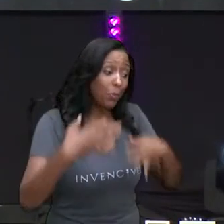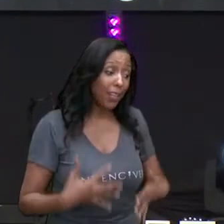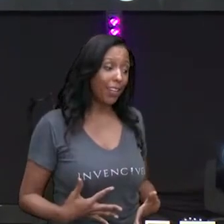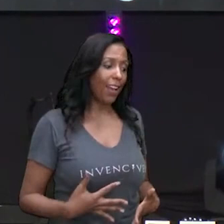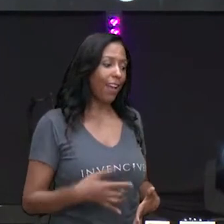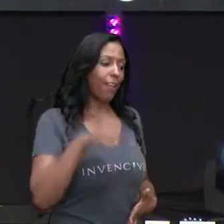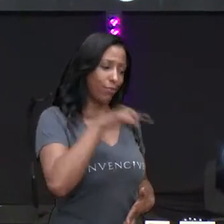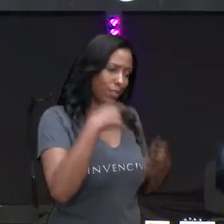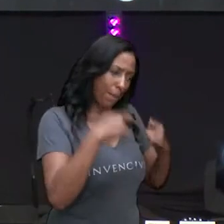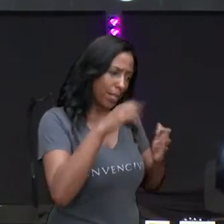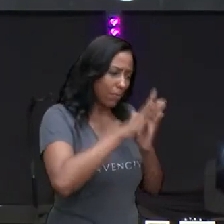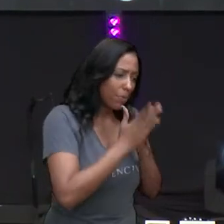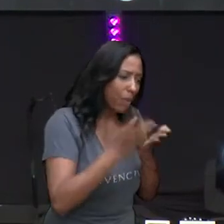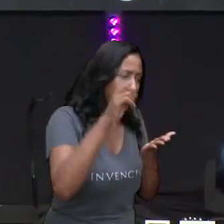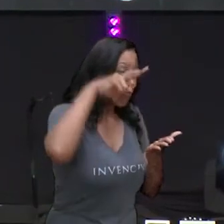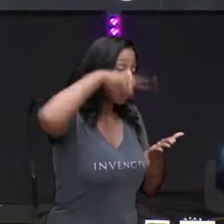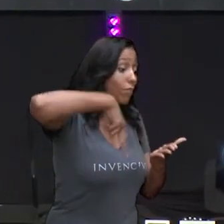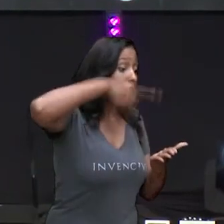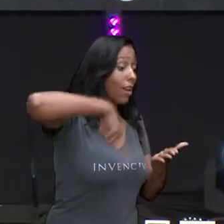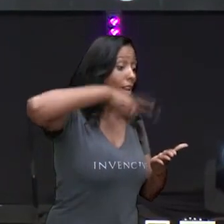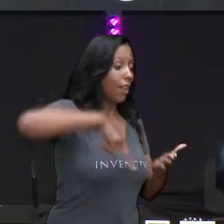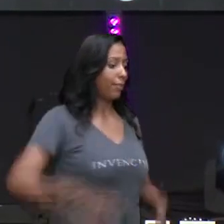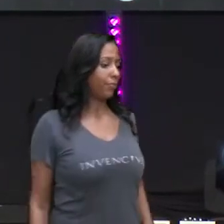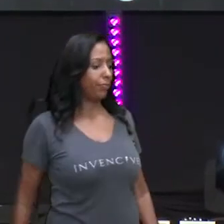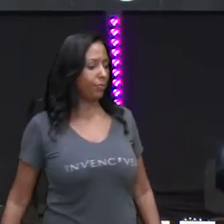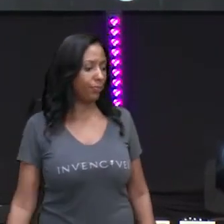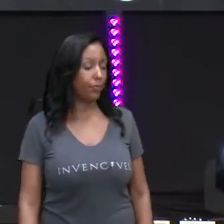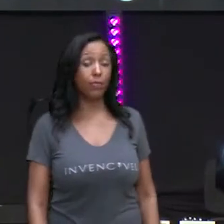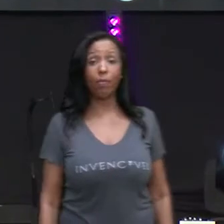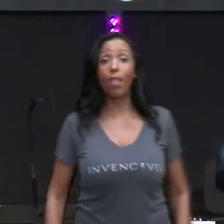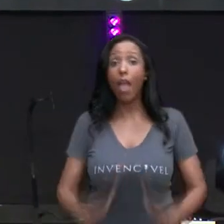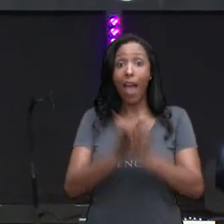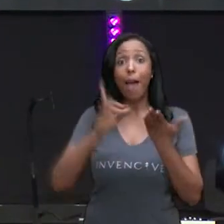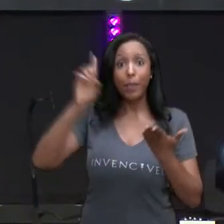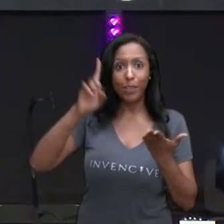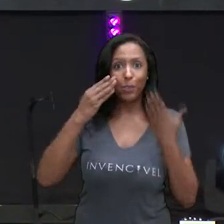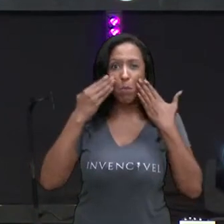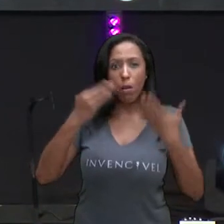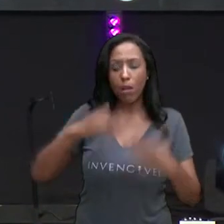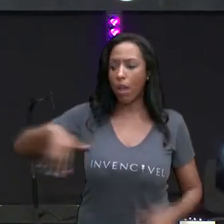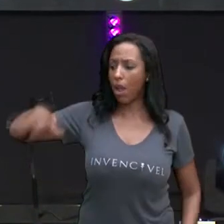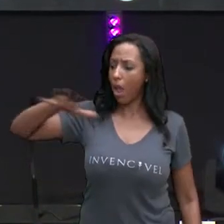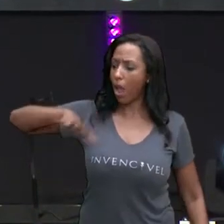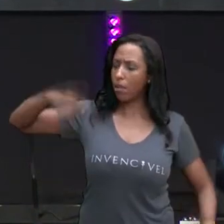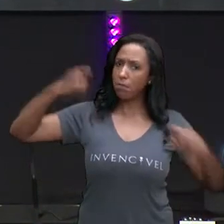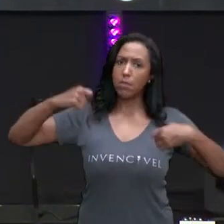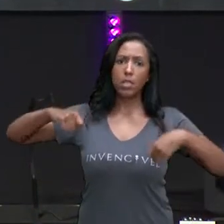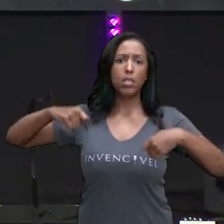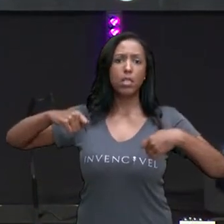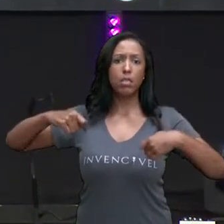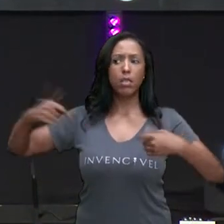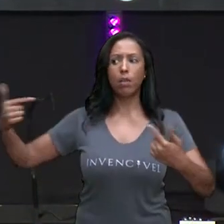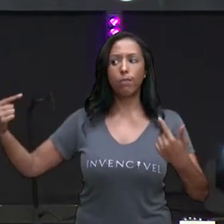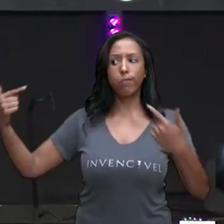A Bíblia vai nos mostrando as áreas que a gente tem que ser confrontado, as áreas que a gente tem que melhorar, as áreas que a